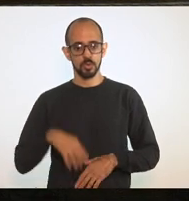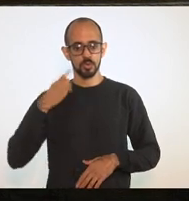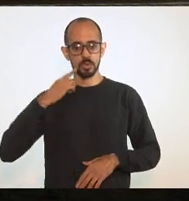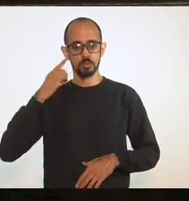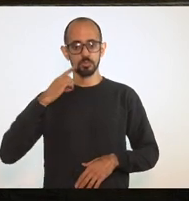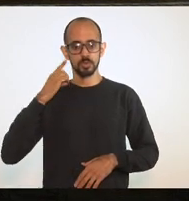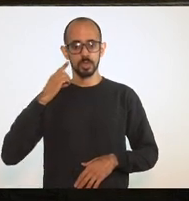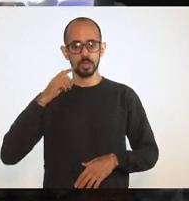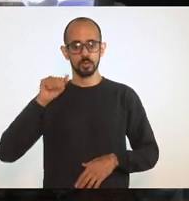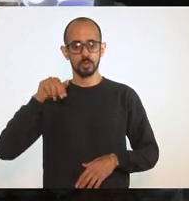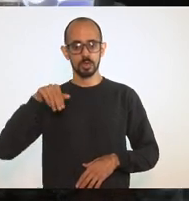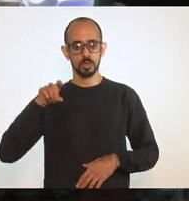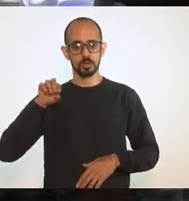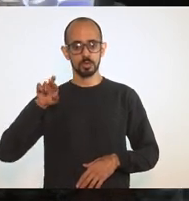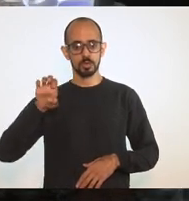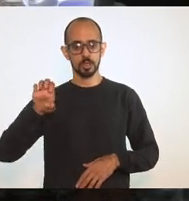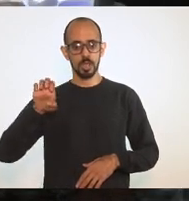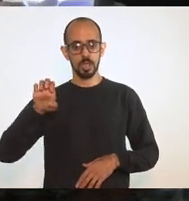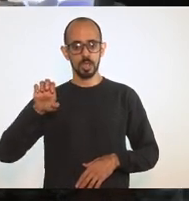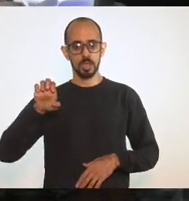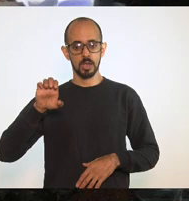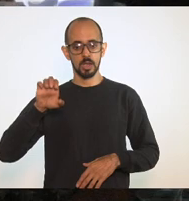Deputado André Correia.